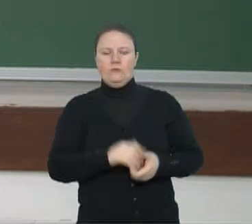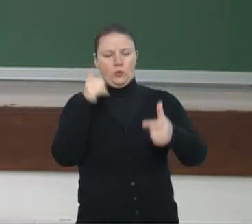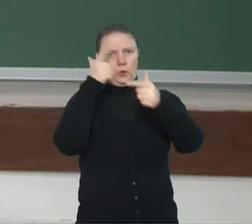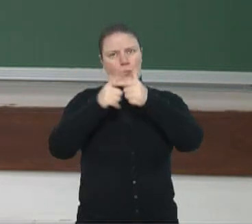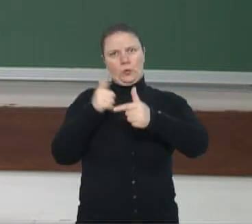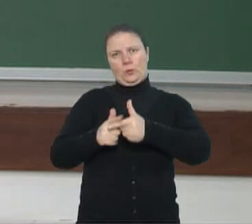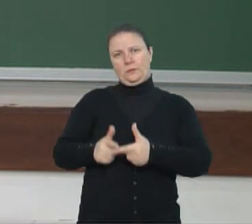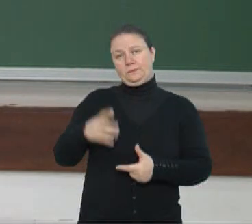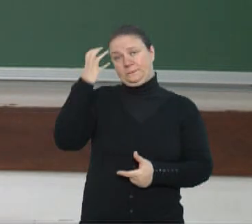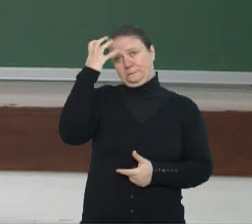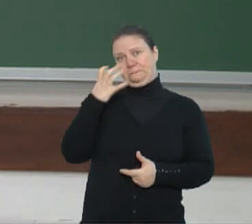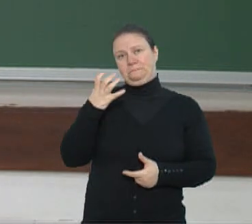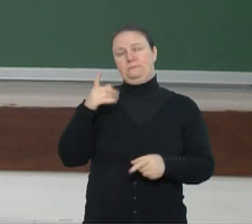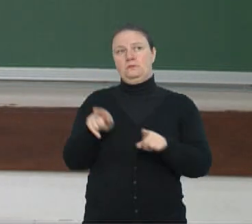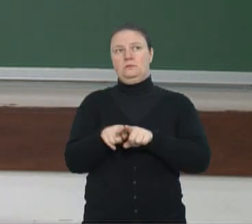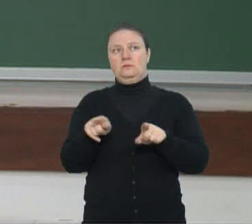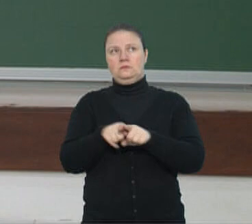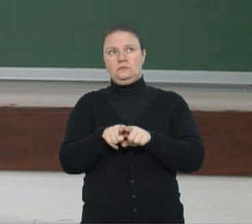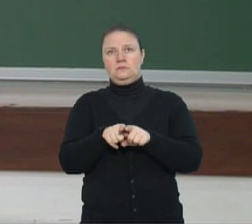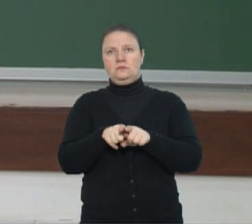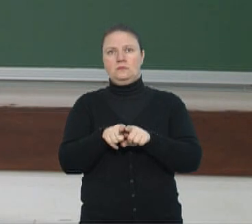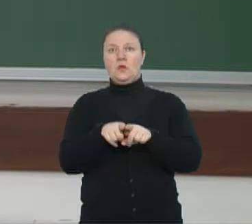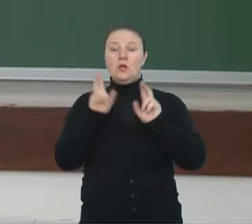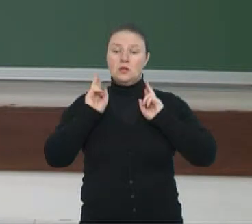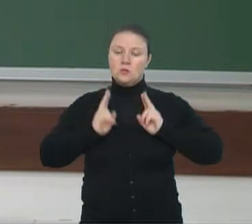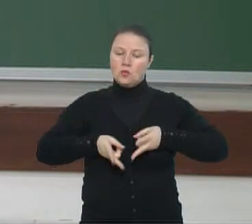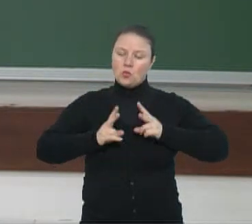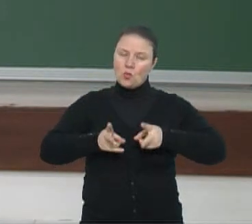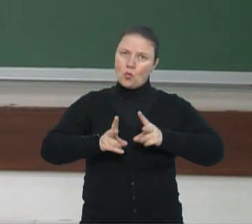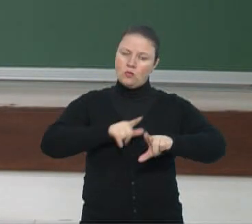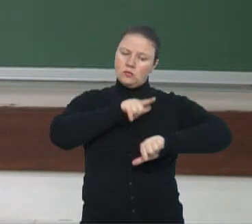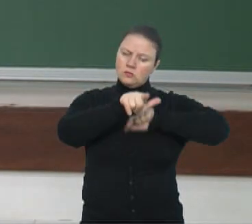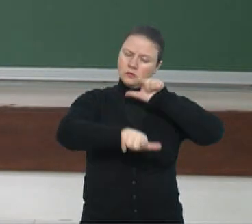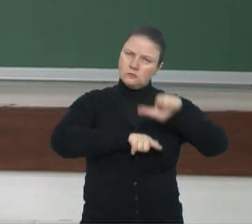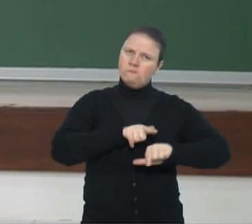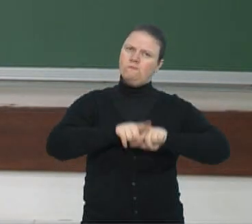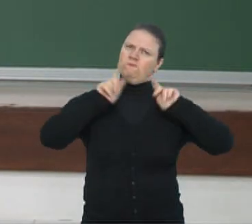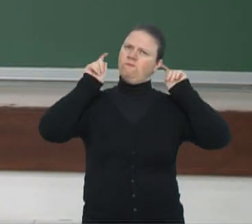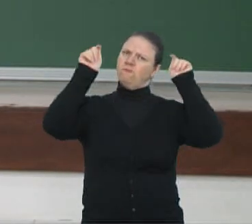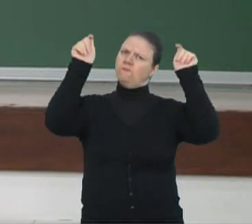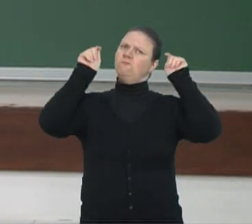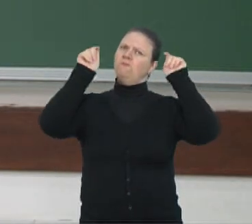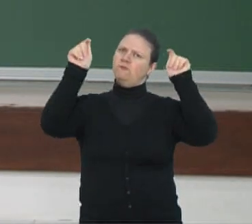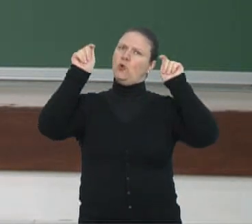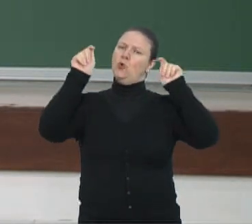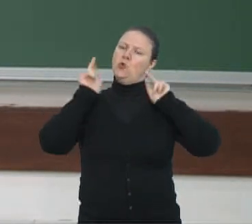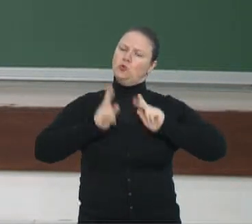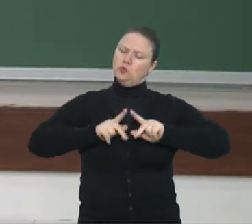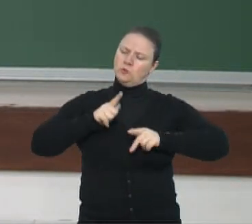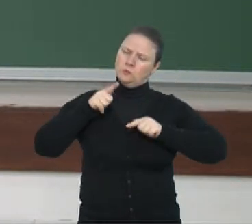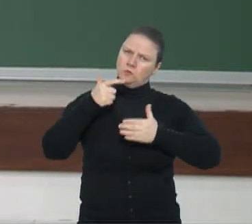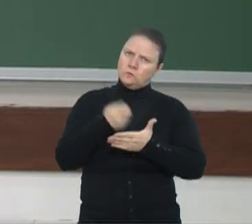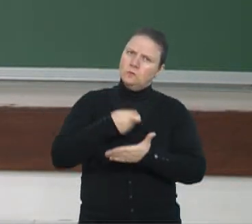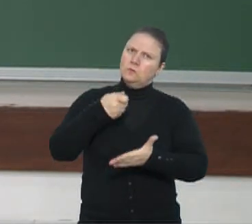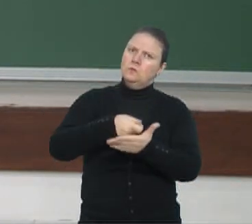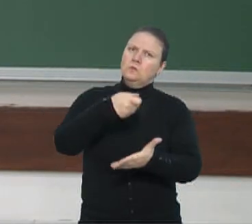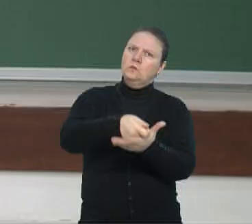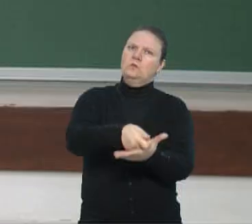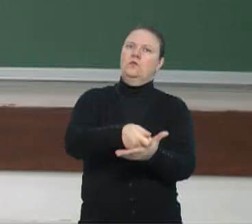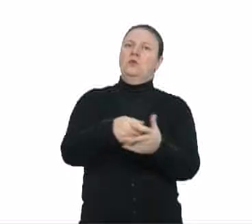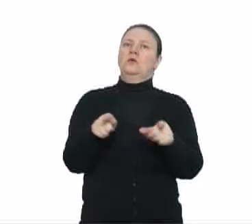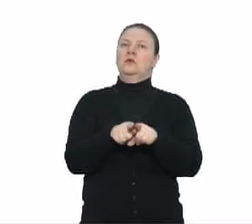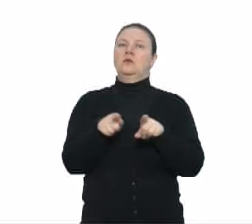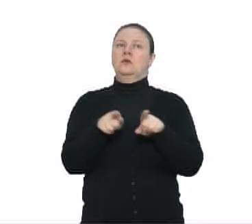para os trabalhadores. Mas mesmo assim os trabalhadores vão continuar a sua luta por direitos. O primeiro grande movimento trabalhista é o